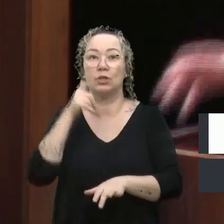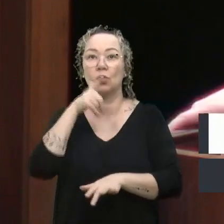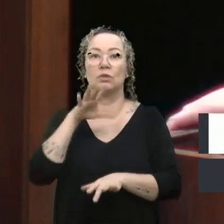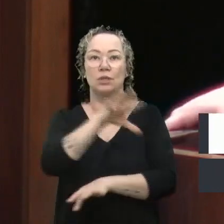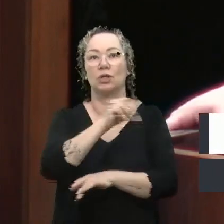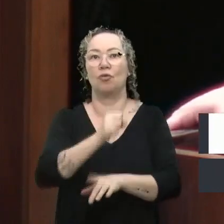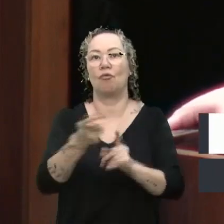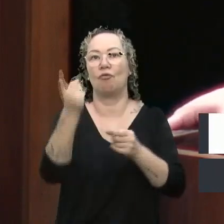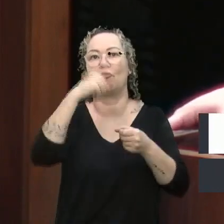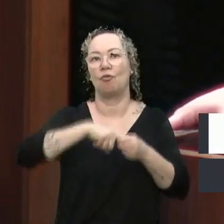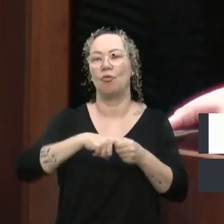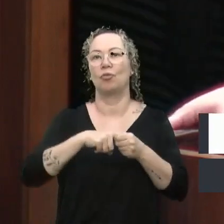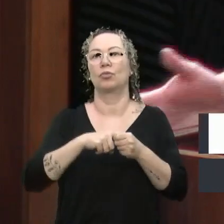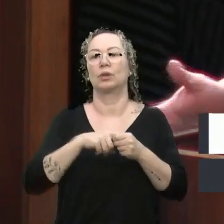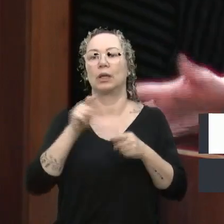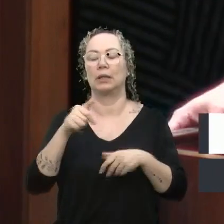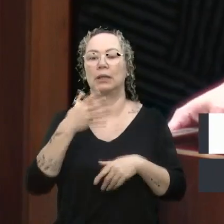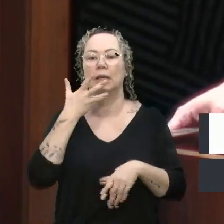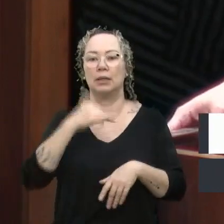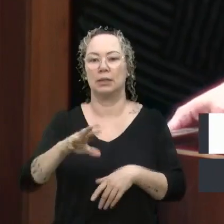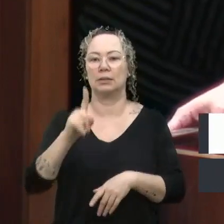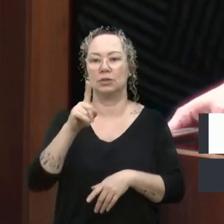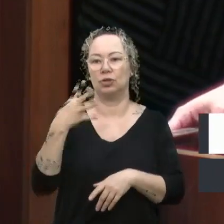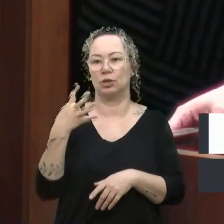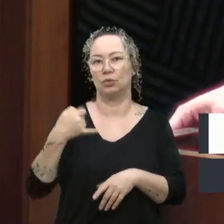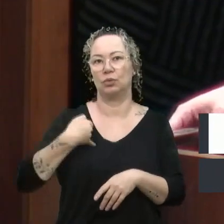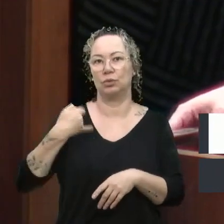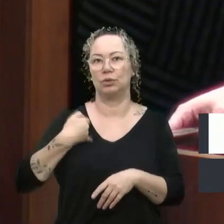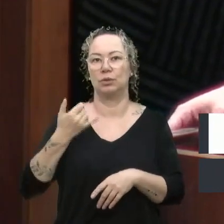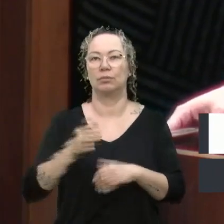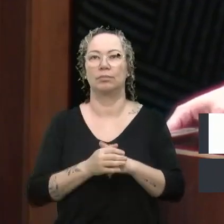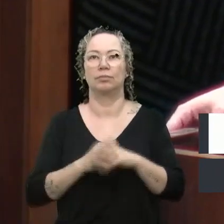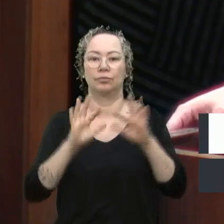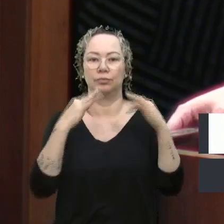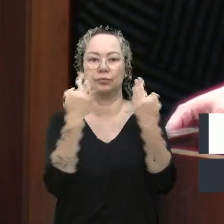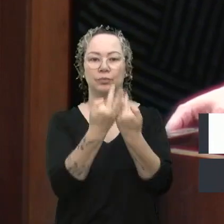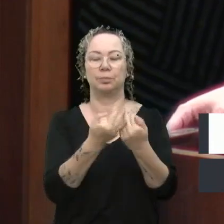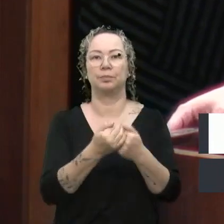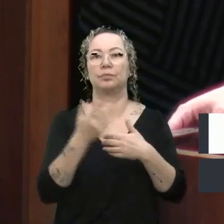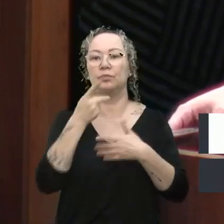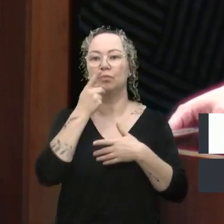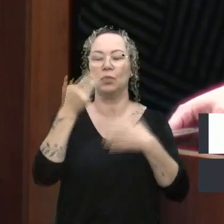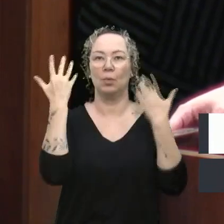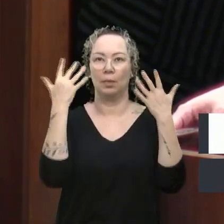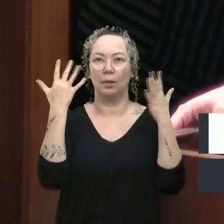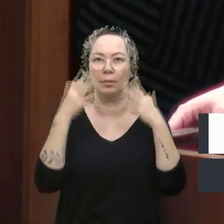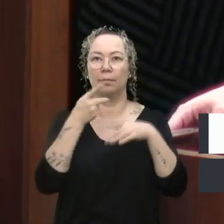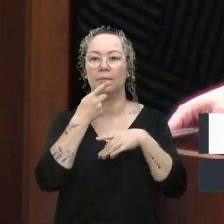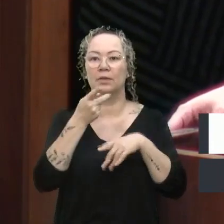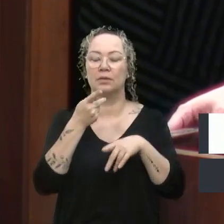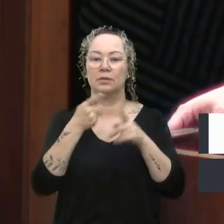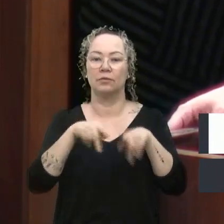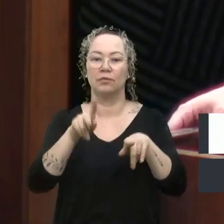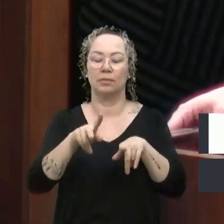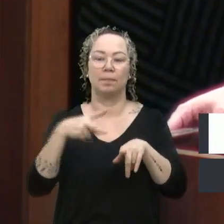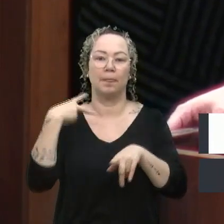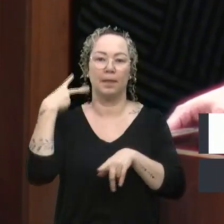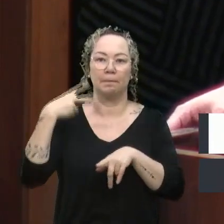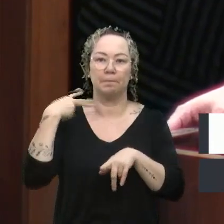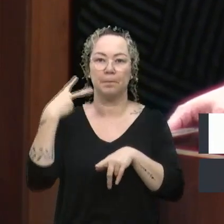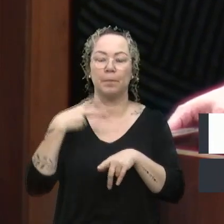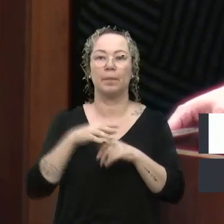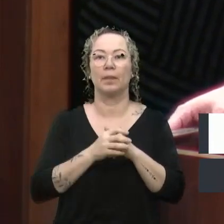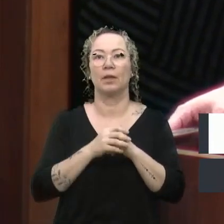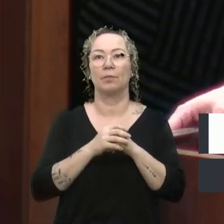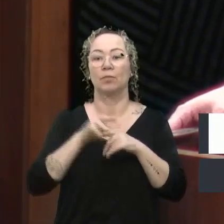família Zapparoli, e aqui, então, já externar nossos parabéns. Mas dizer, vereador Velocino, da importância do policiamento comunitário,